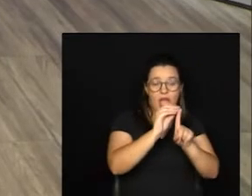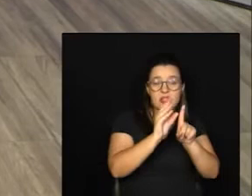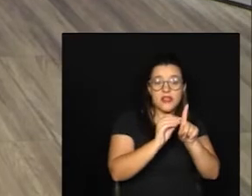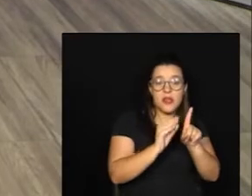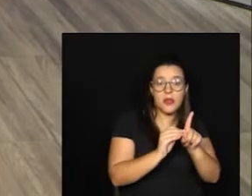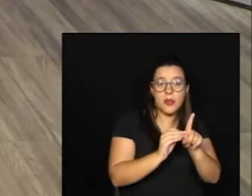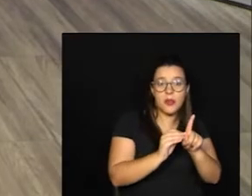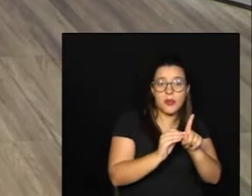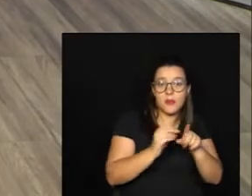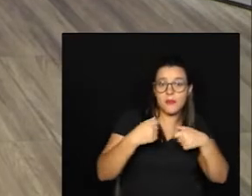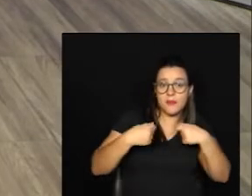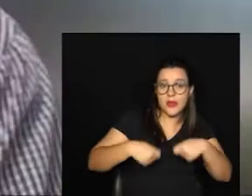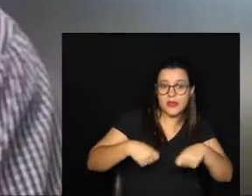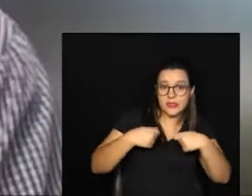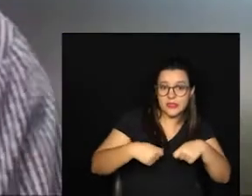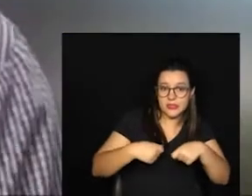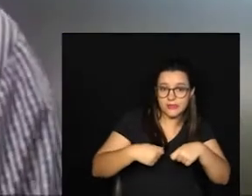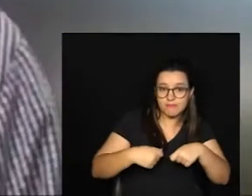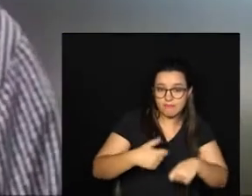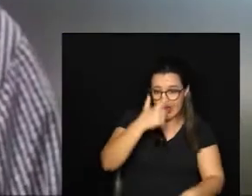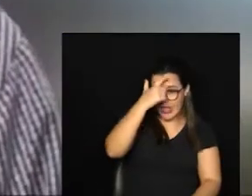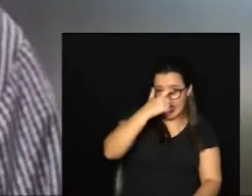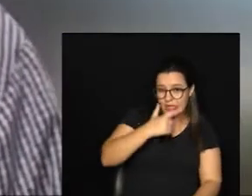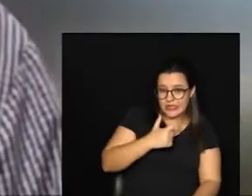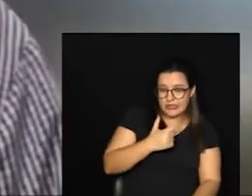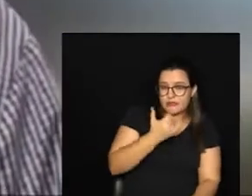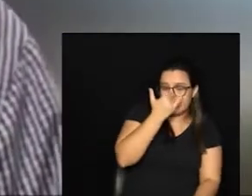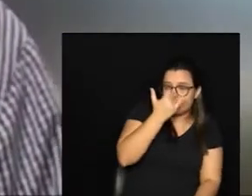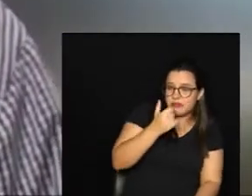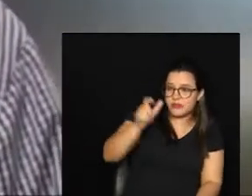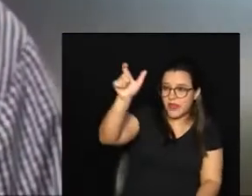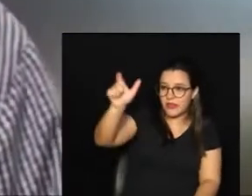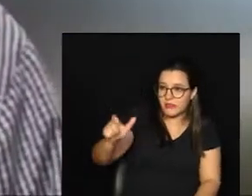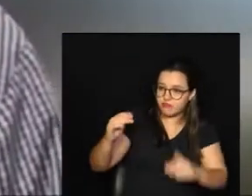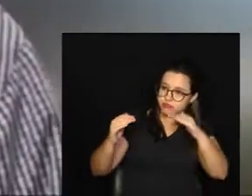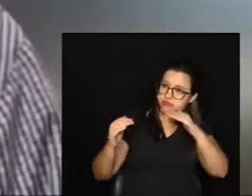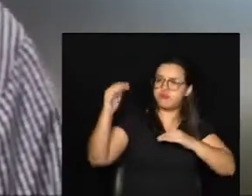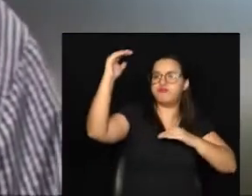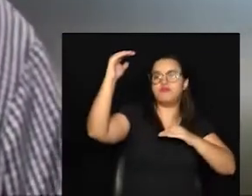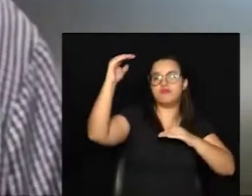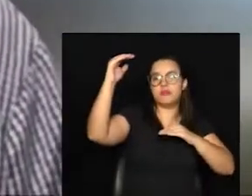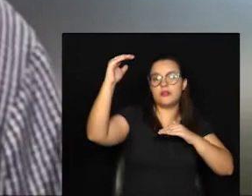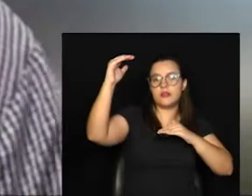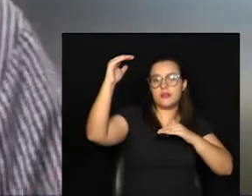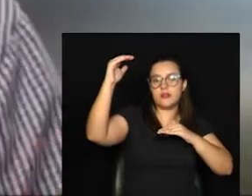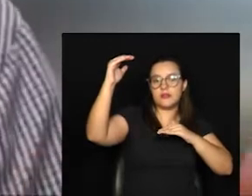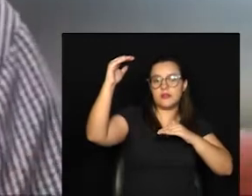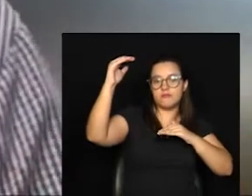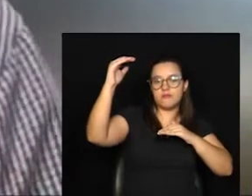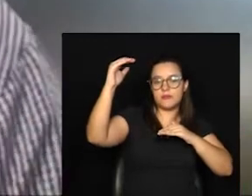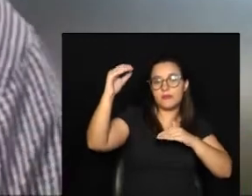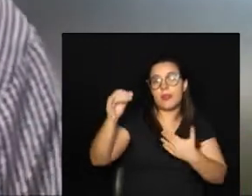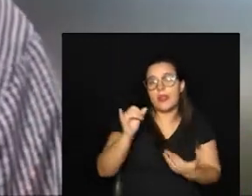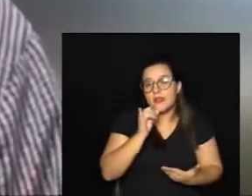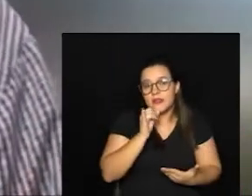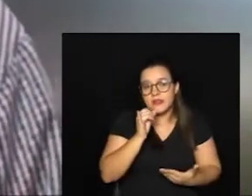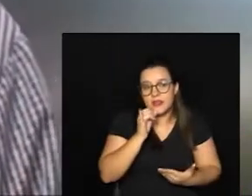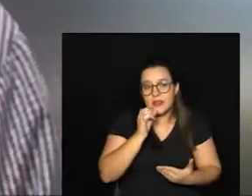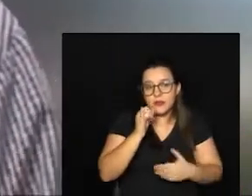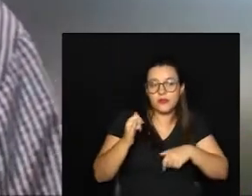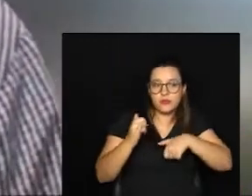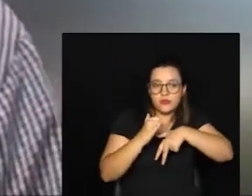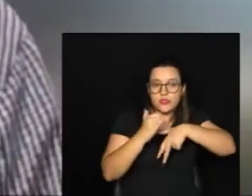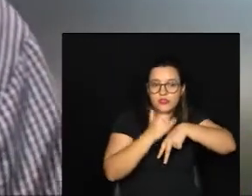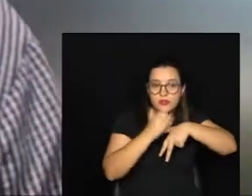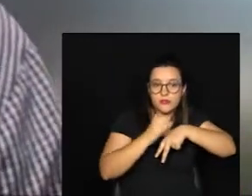que tenha entre autor e vítima uma relação de superioridade hierárquica ou de ascendência. Por exemplo, o